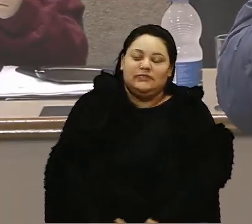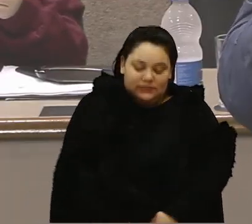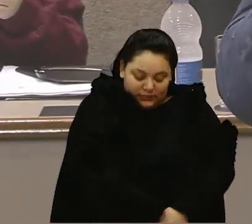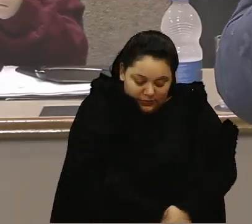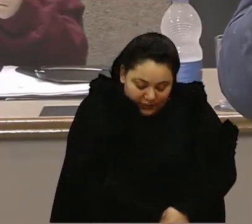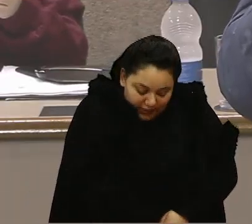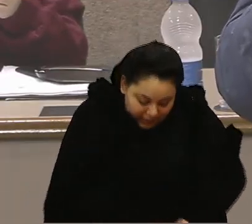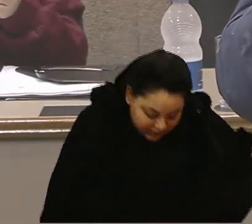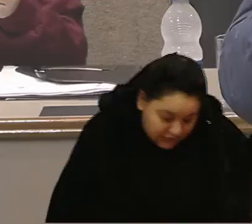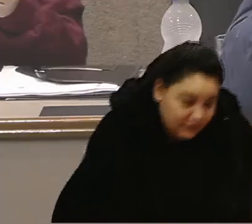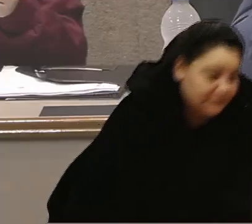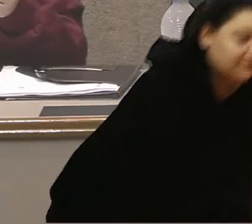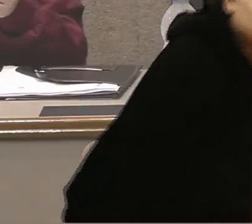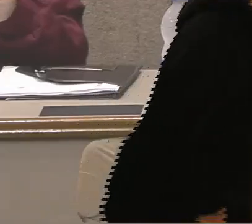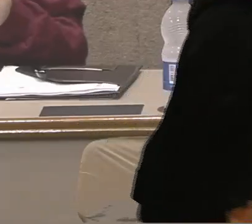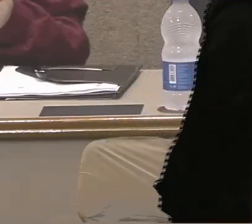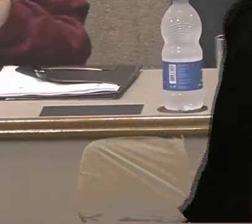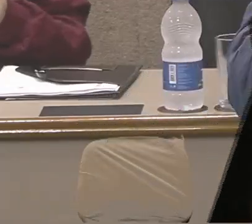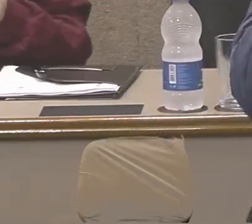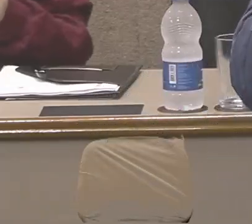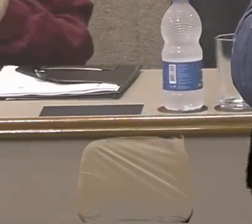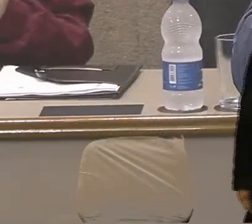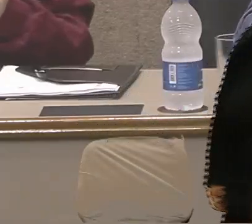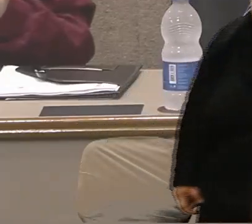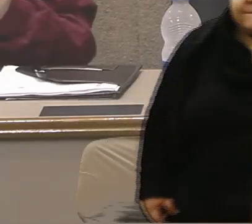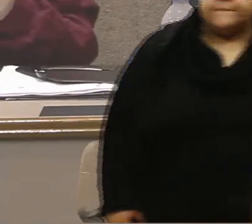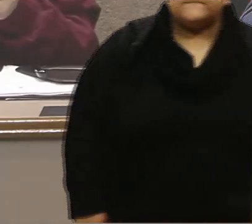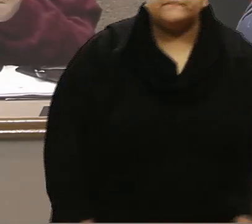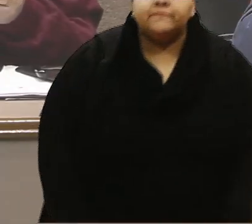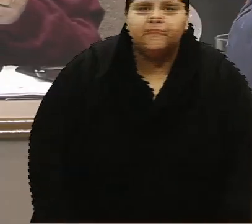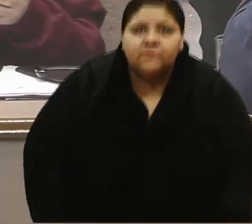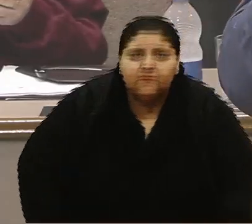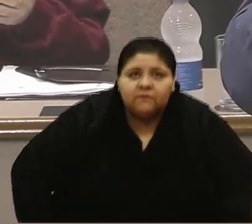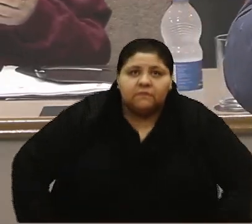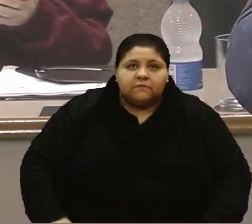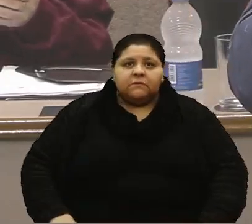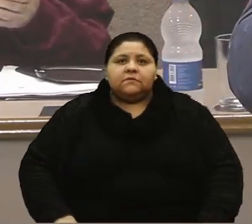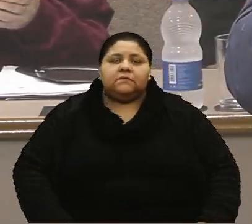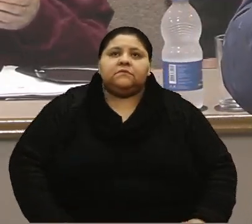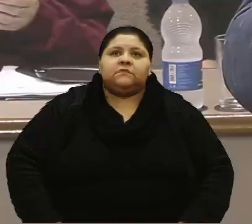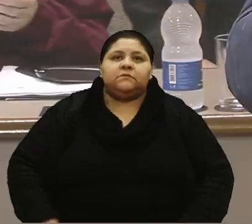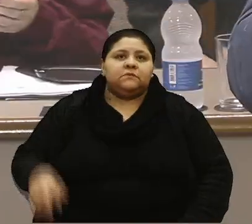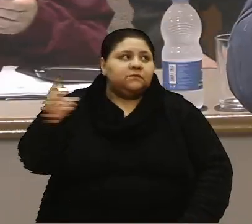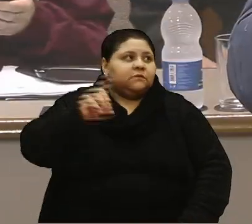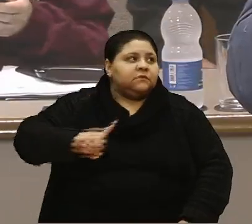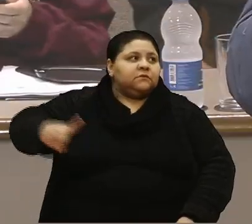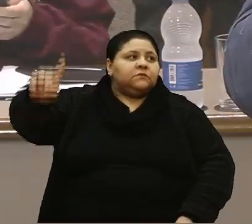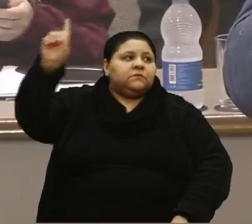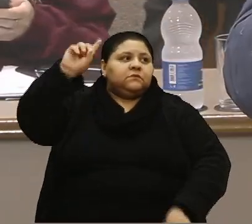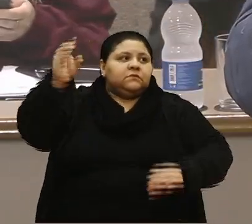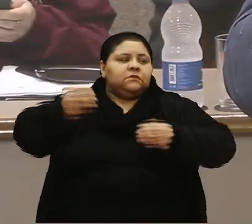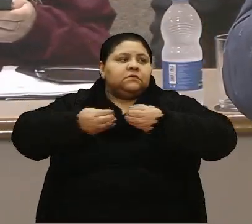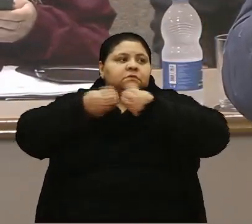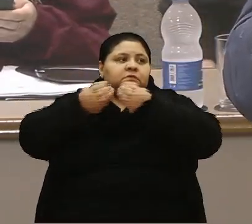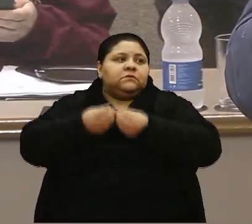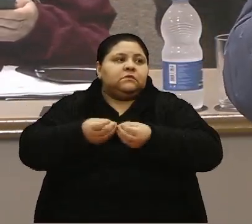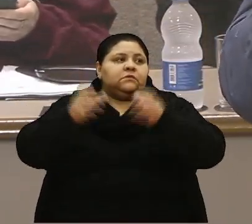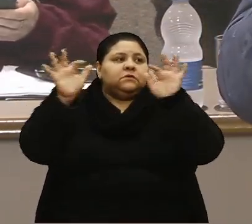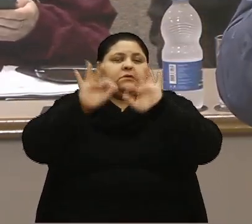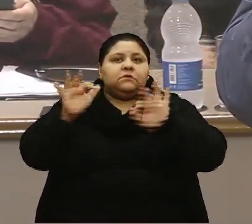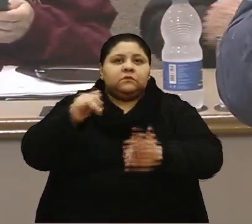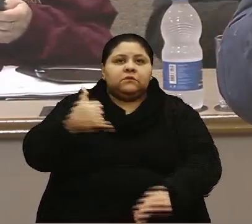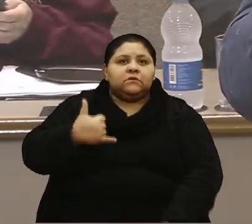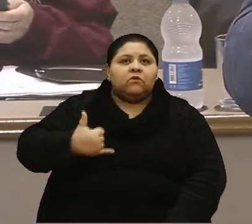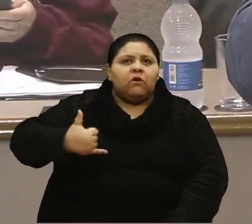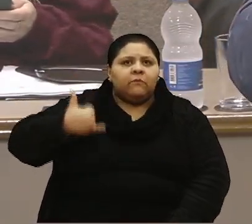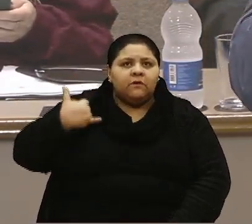astral, de bom coração. Então, Morgana, que Deus abençoe e guie os teus passos e um feliz aniversário nesse dia de hoje e todos